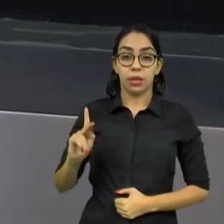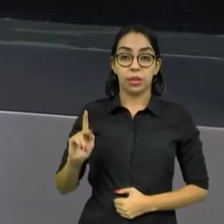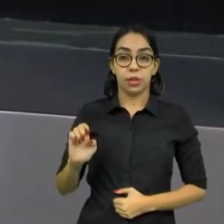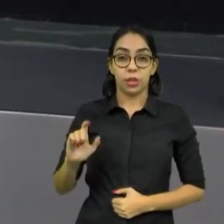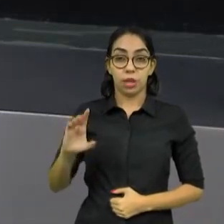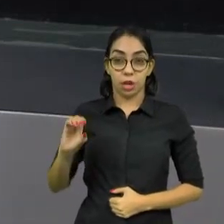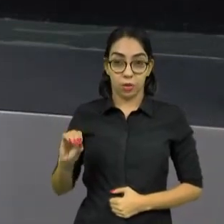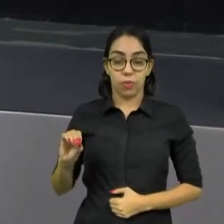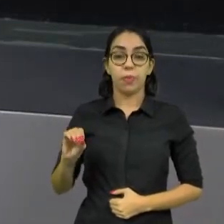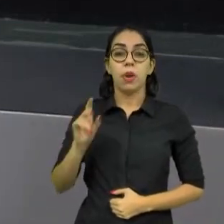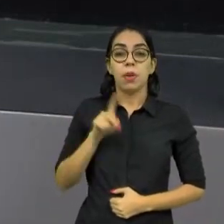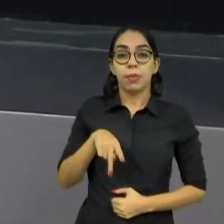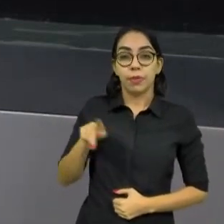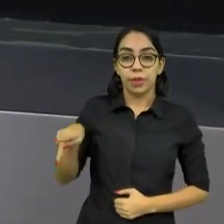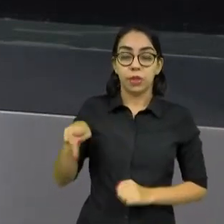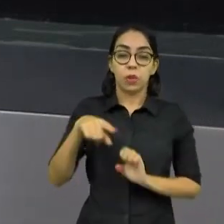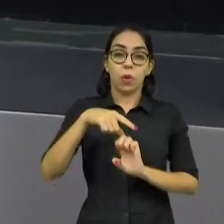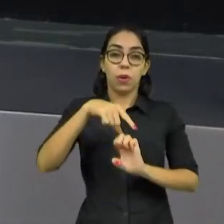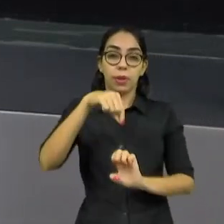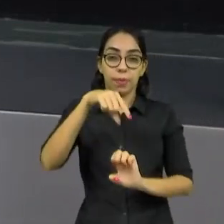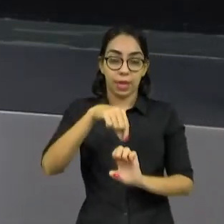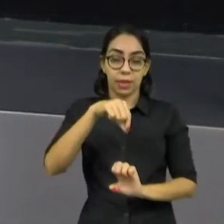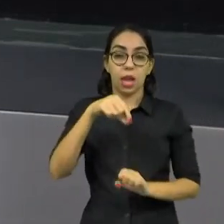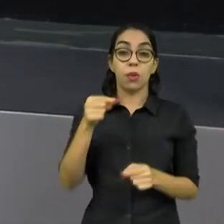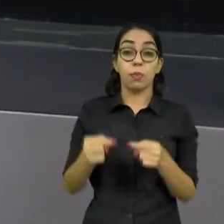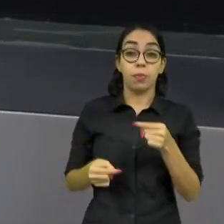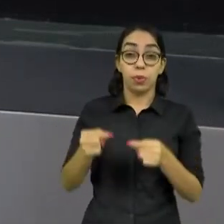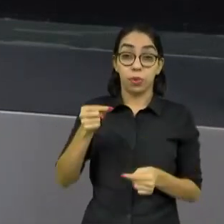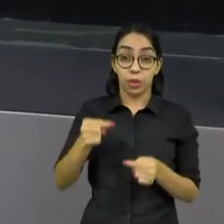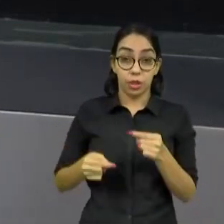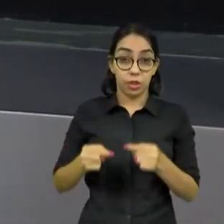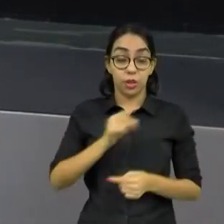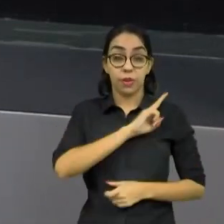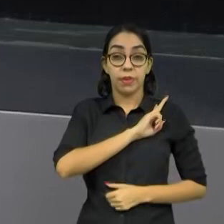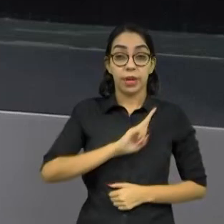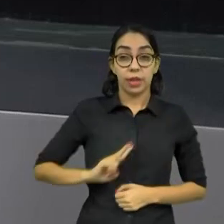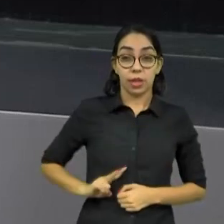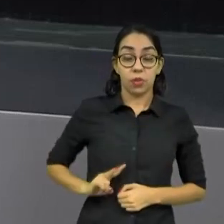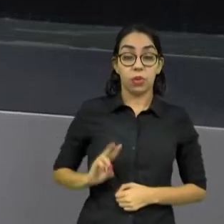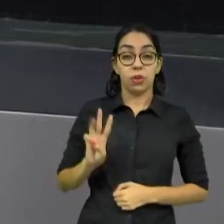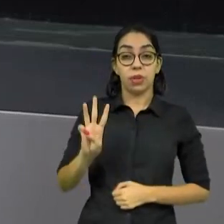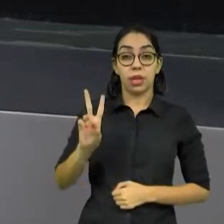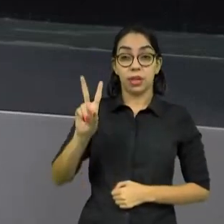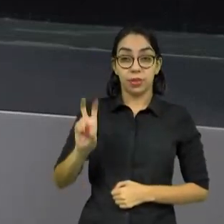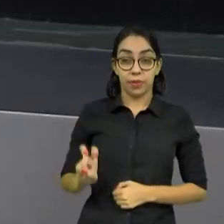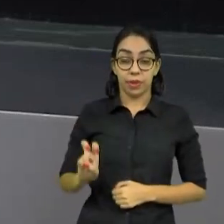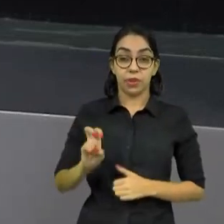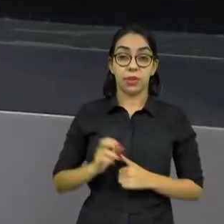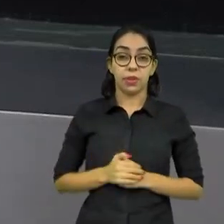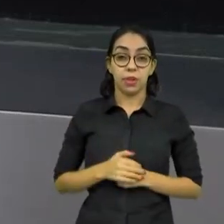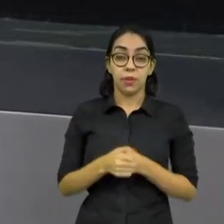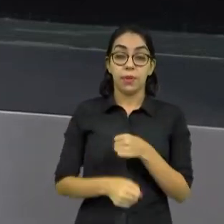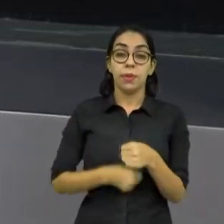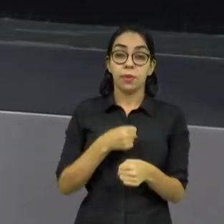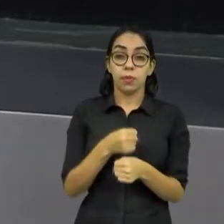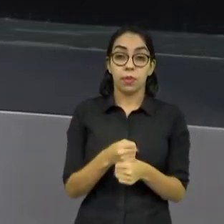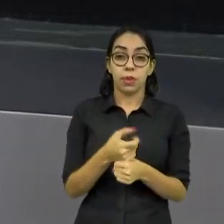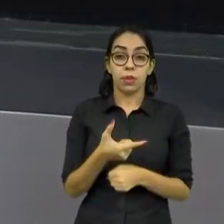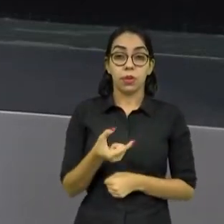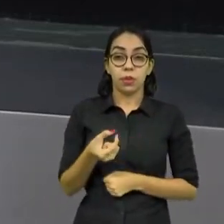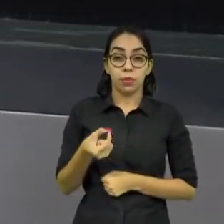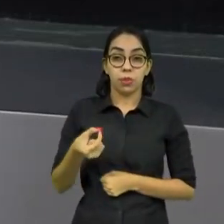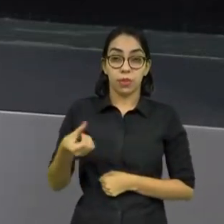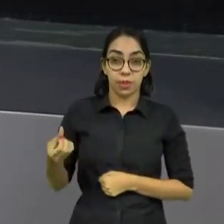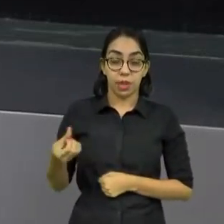e empresário. Na política, foi vereador por 3 mandatos e em 2006 foi eleito deputado